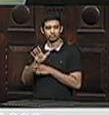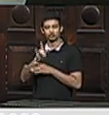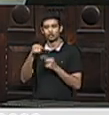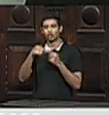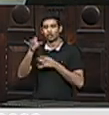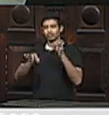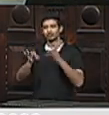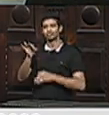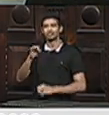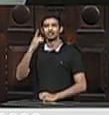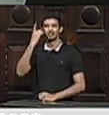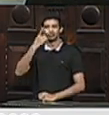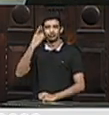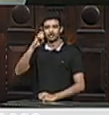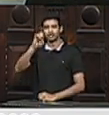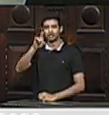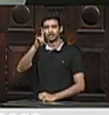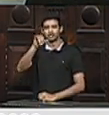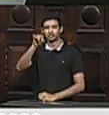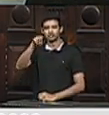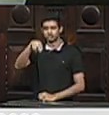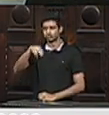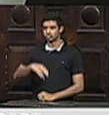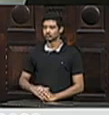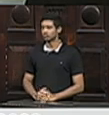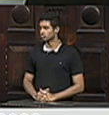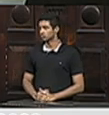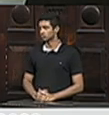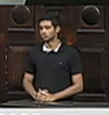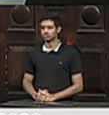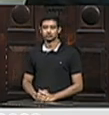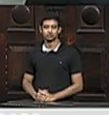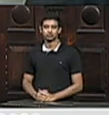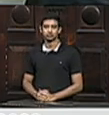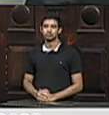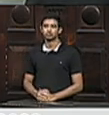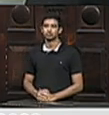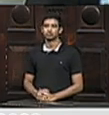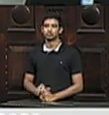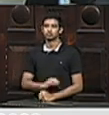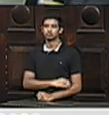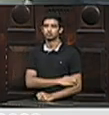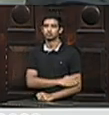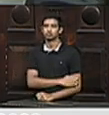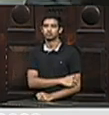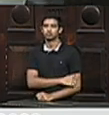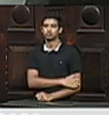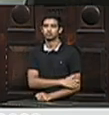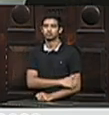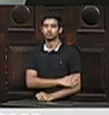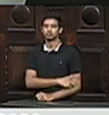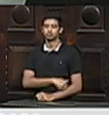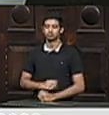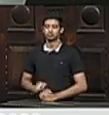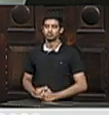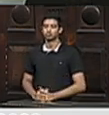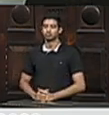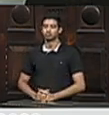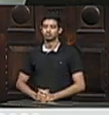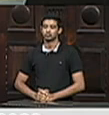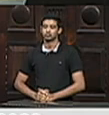governador, que trata de modificações do Conselho Estadual de Emprego e Renda, que é uma forma de prestigiar muito mais o